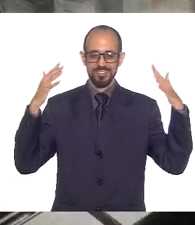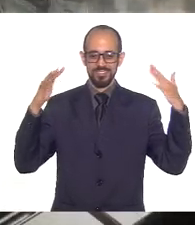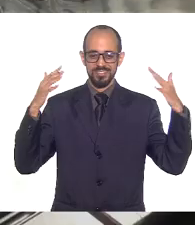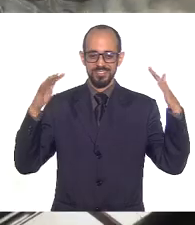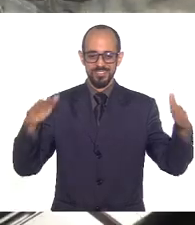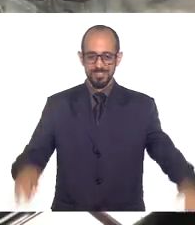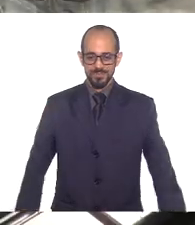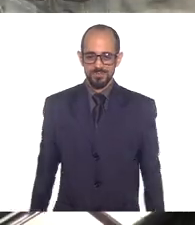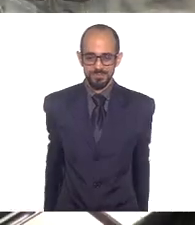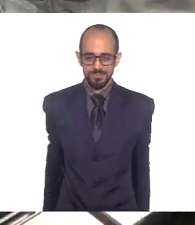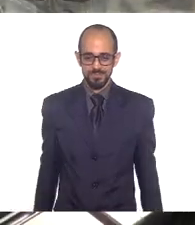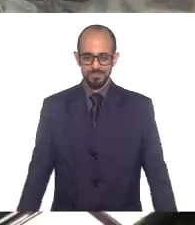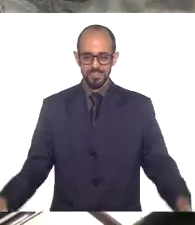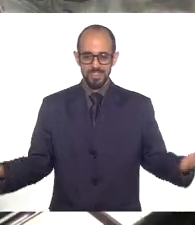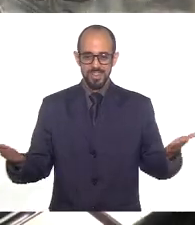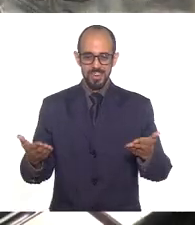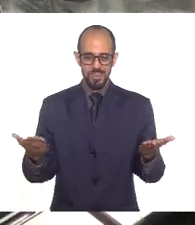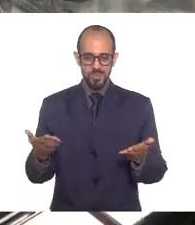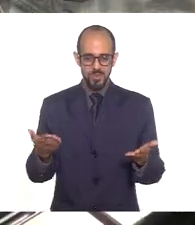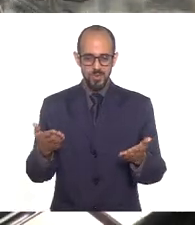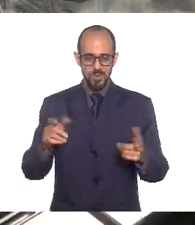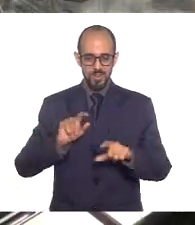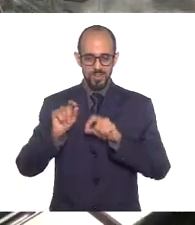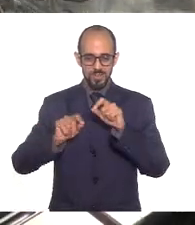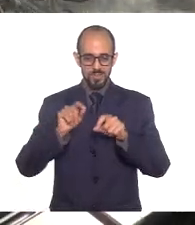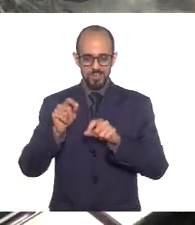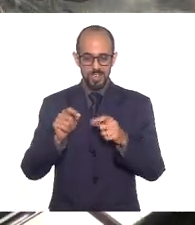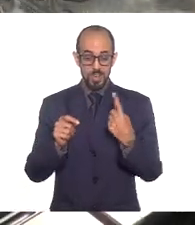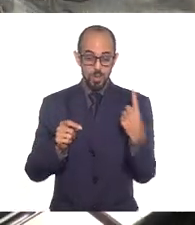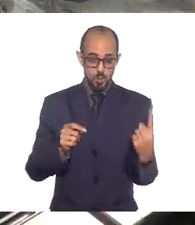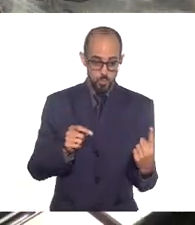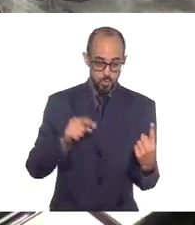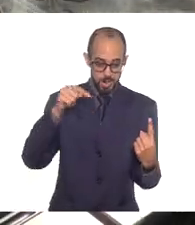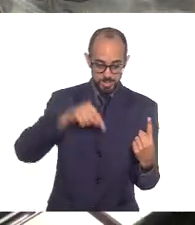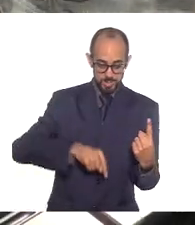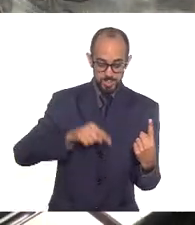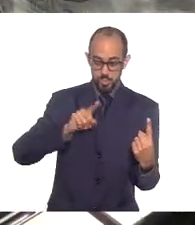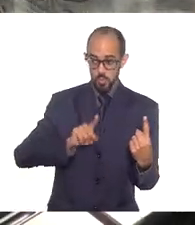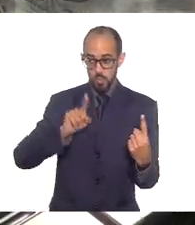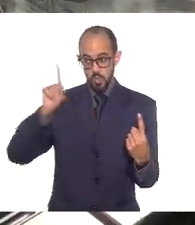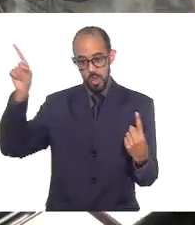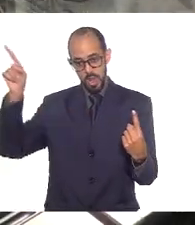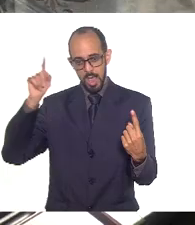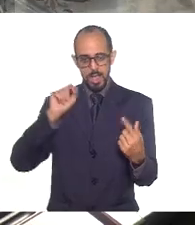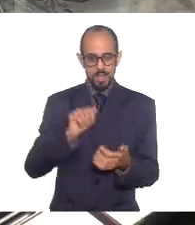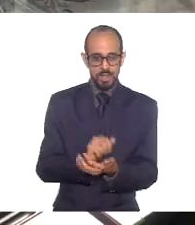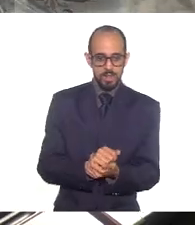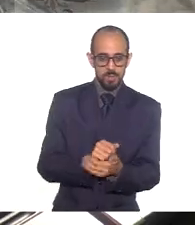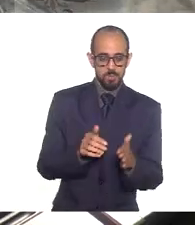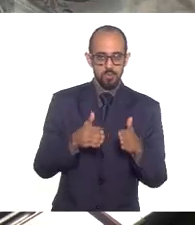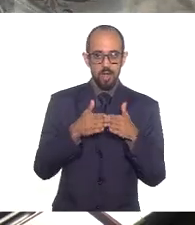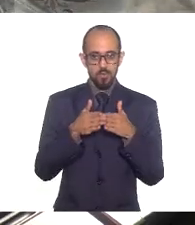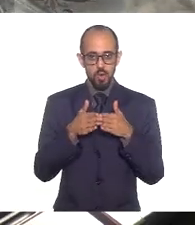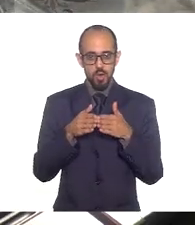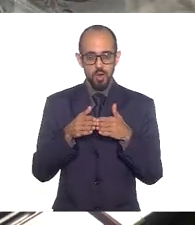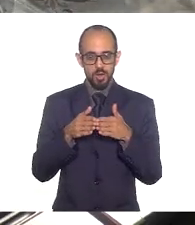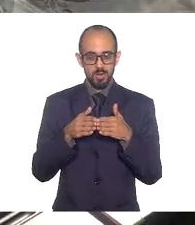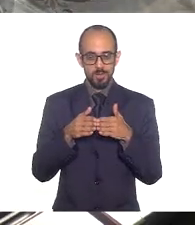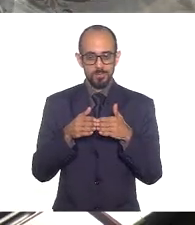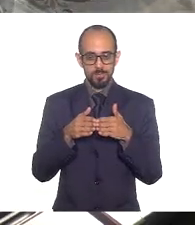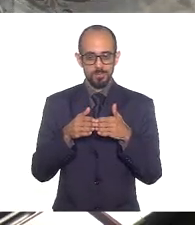e vamos agora um para cá e para lá por favor que a gente possa